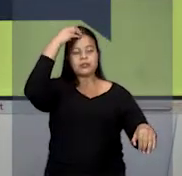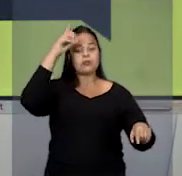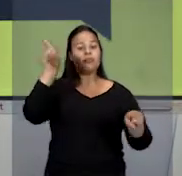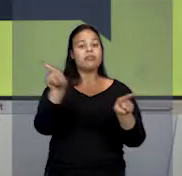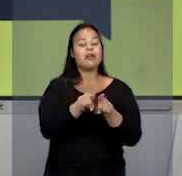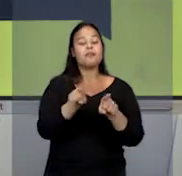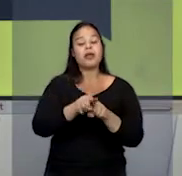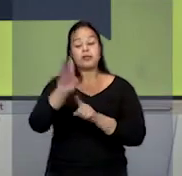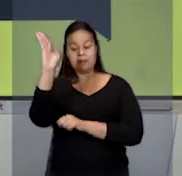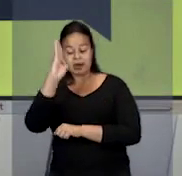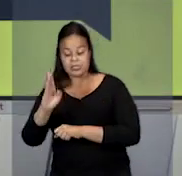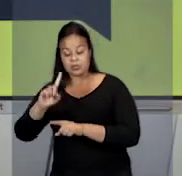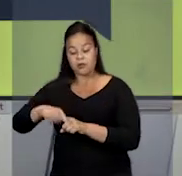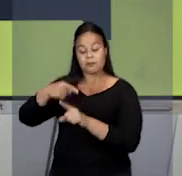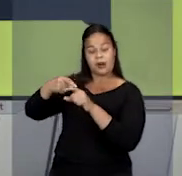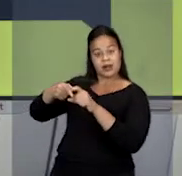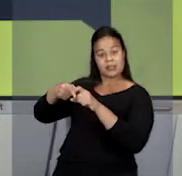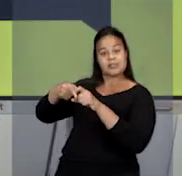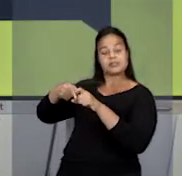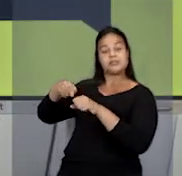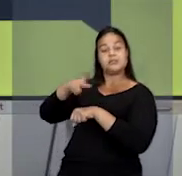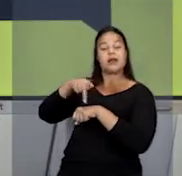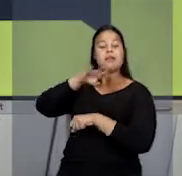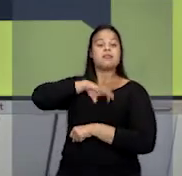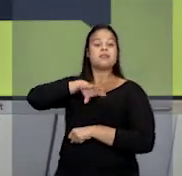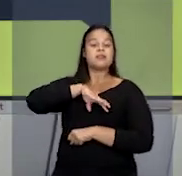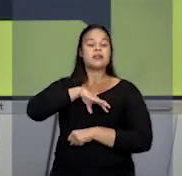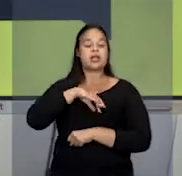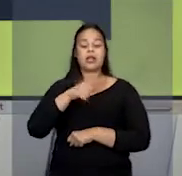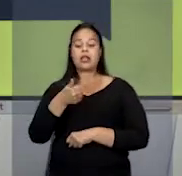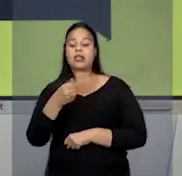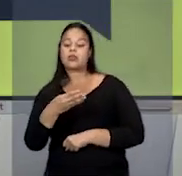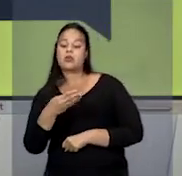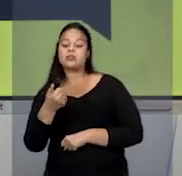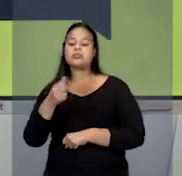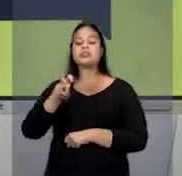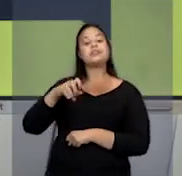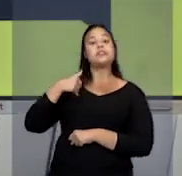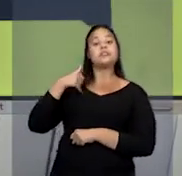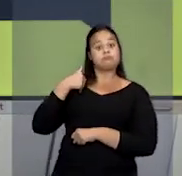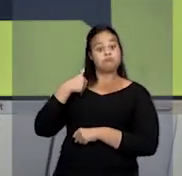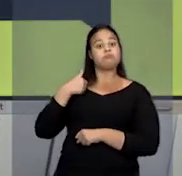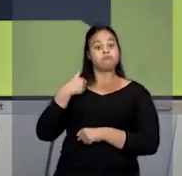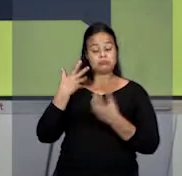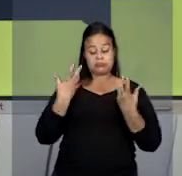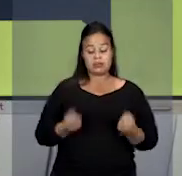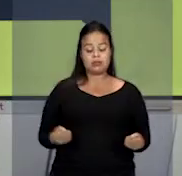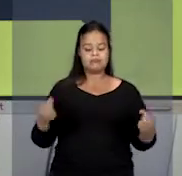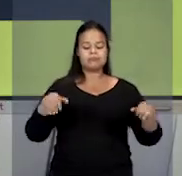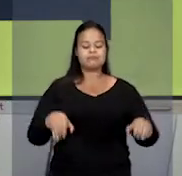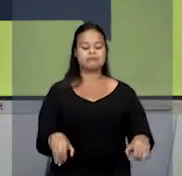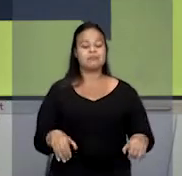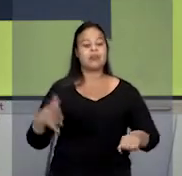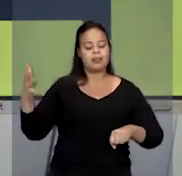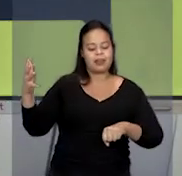Então, Dom Pedro II assume o nosso governo de 14 para 15 anos de idade. Isso é o golpe